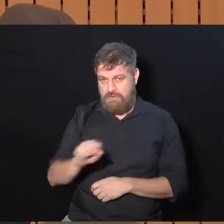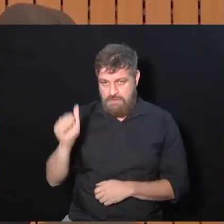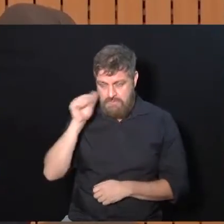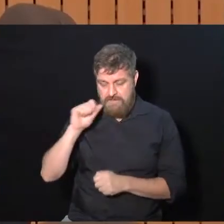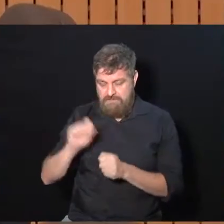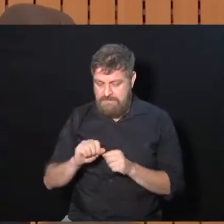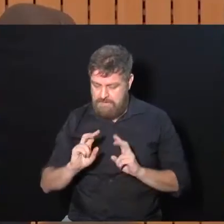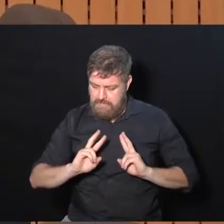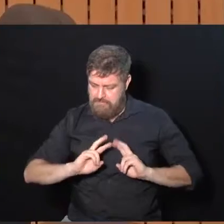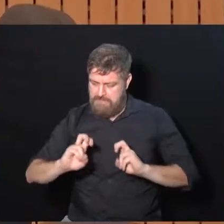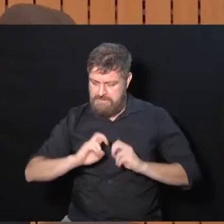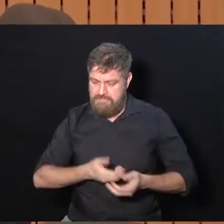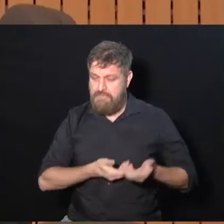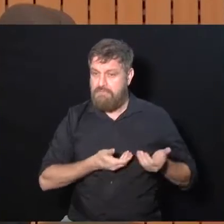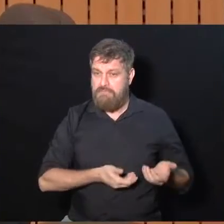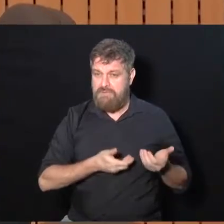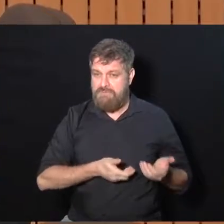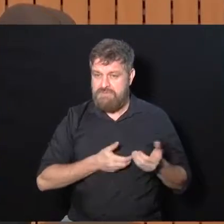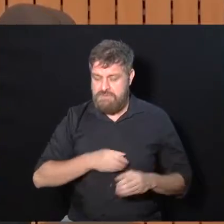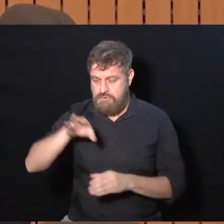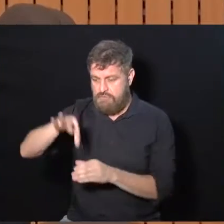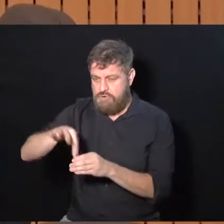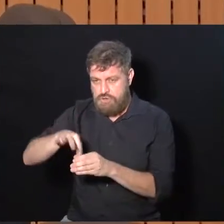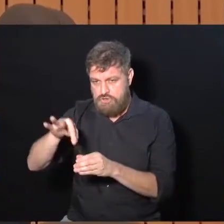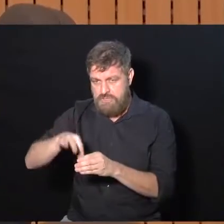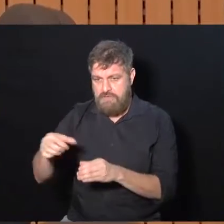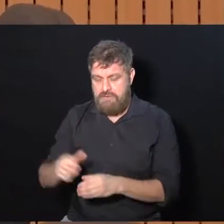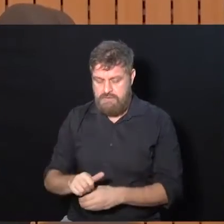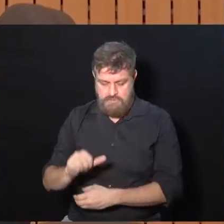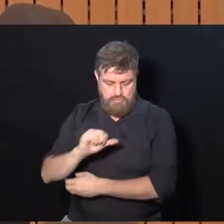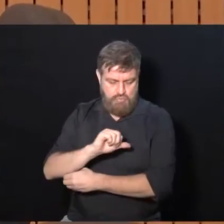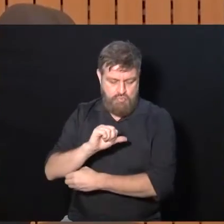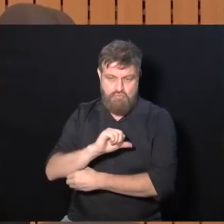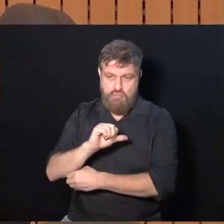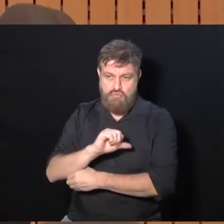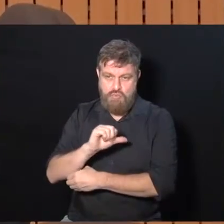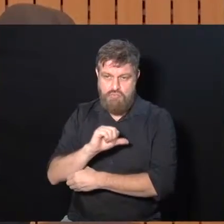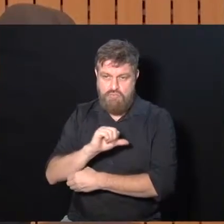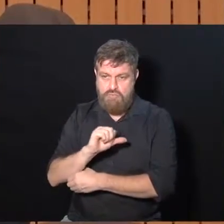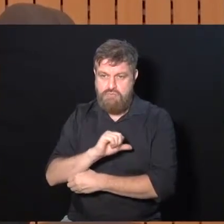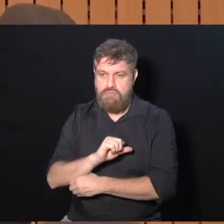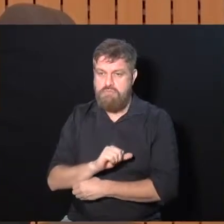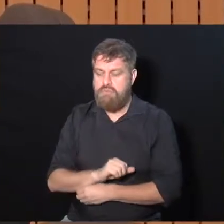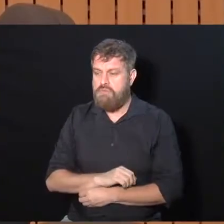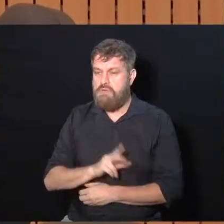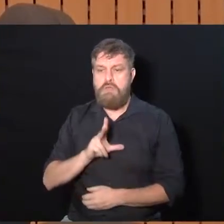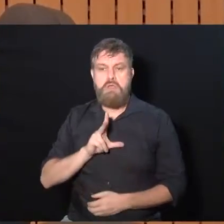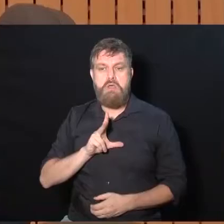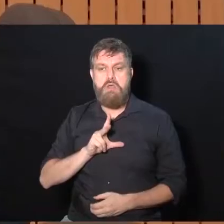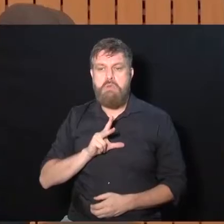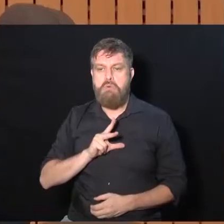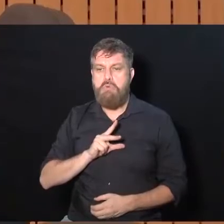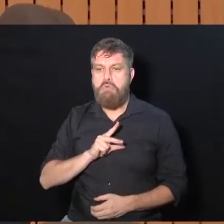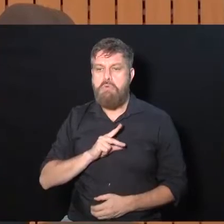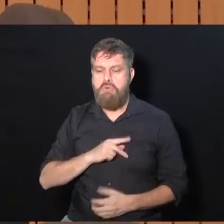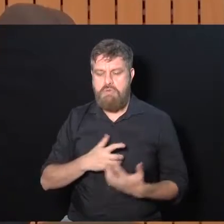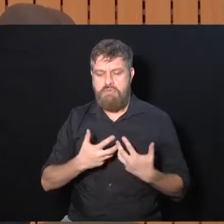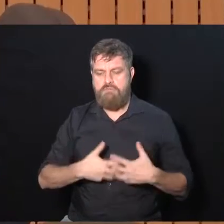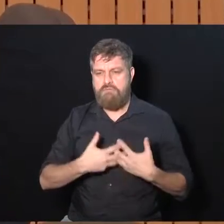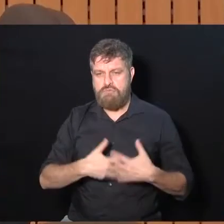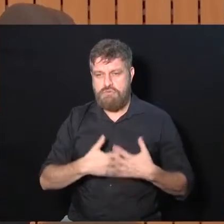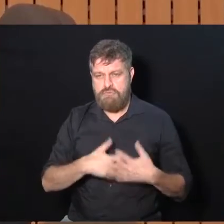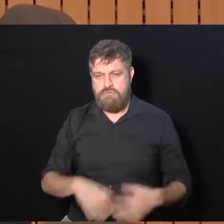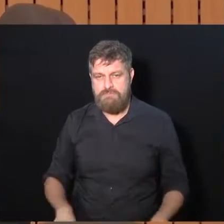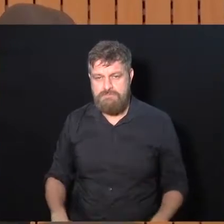ela percebeu nesse sentido, foi lá e fez um chá para o menino e realmente também sou uma prova viva e realmente funcionou. Um outro